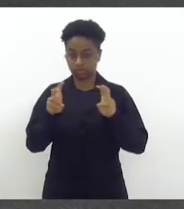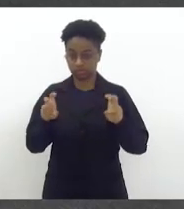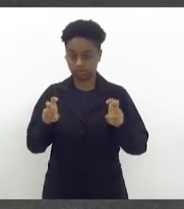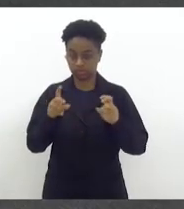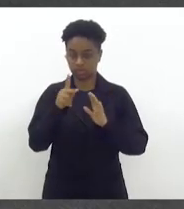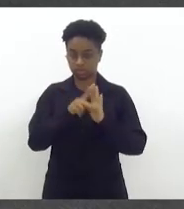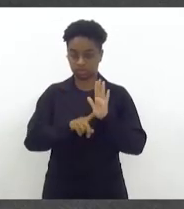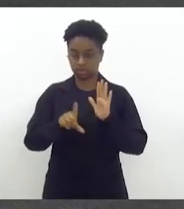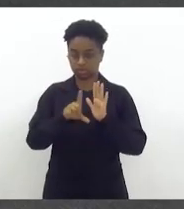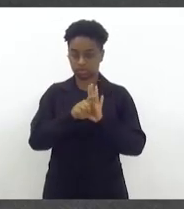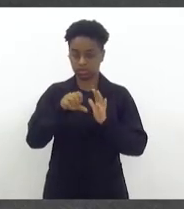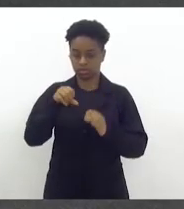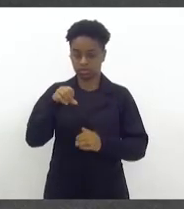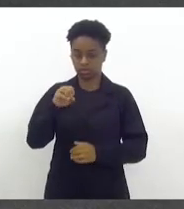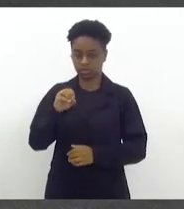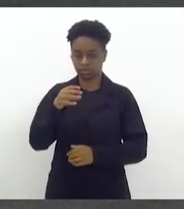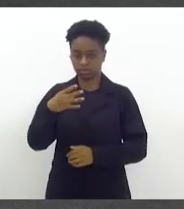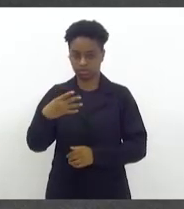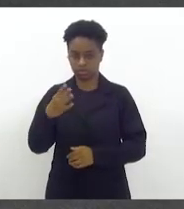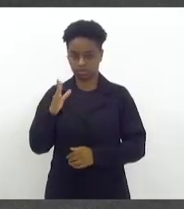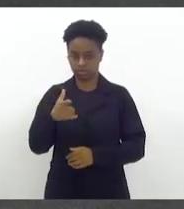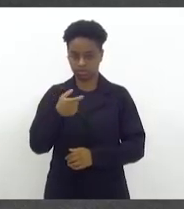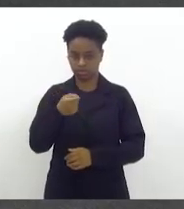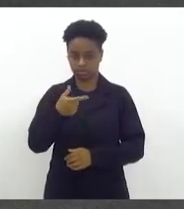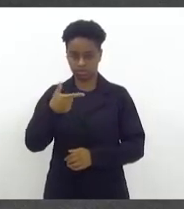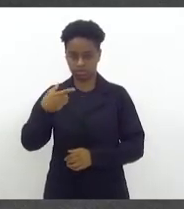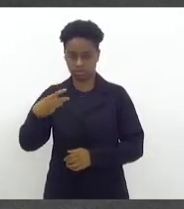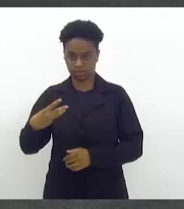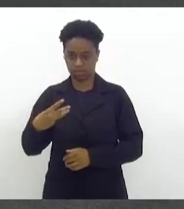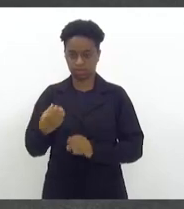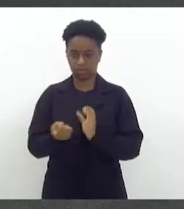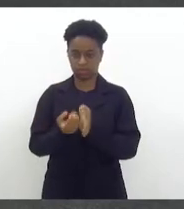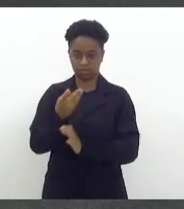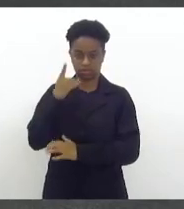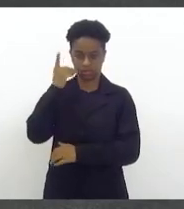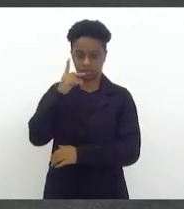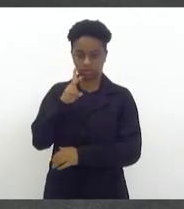de lei 904/23 do deputado Vinícius Cozolino.